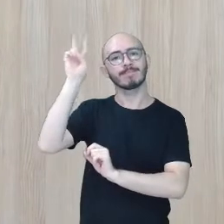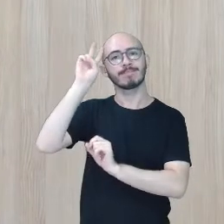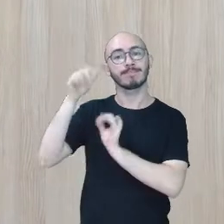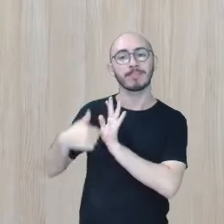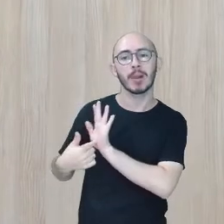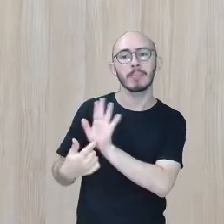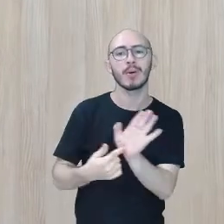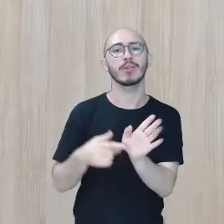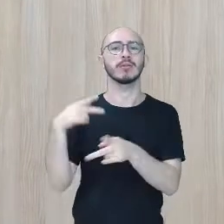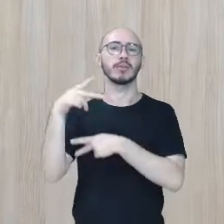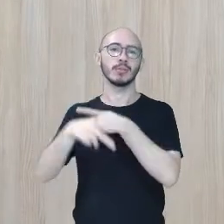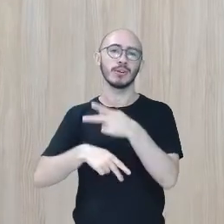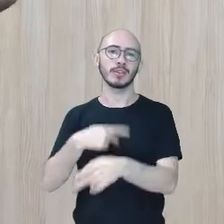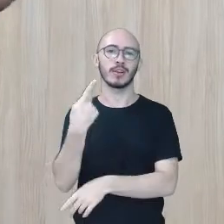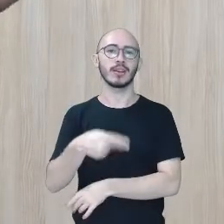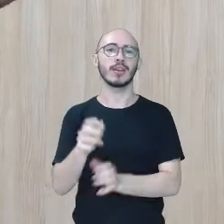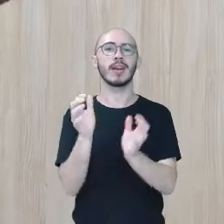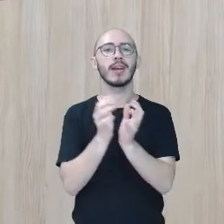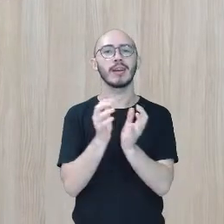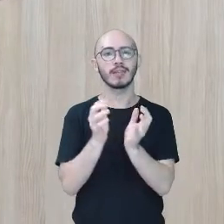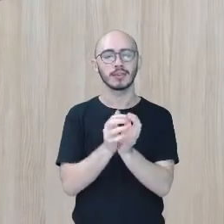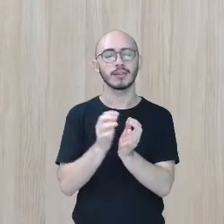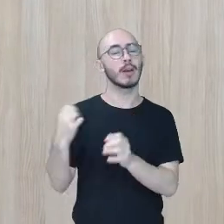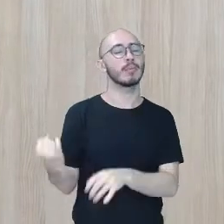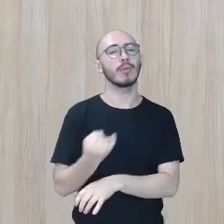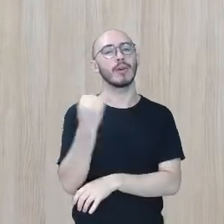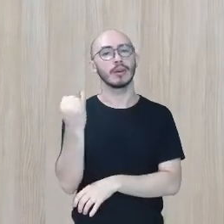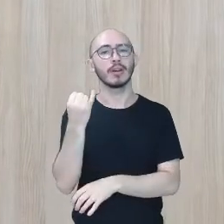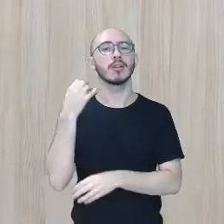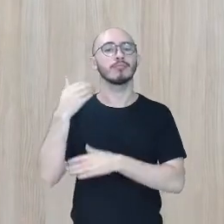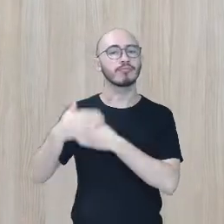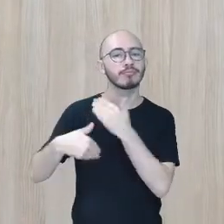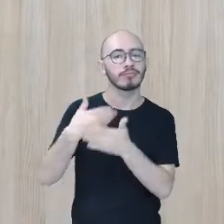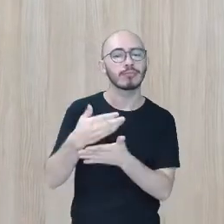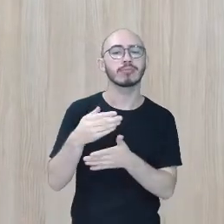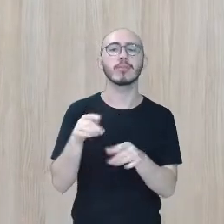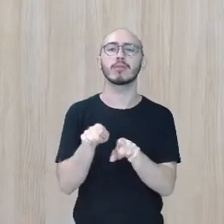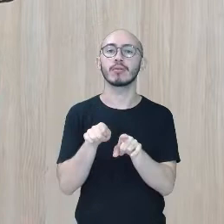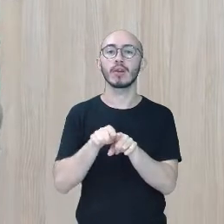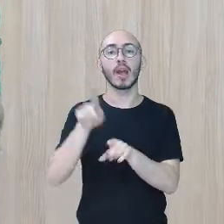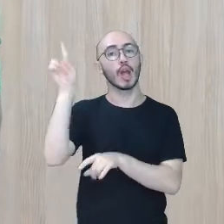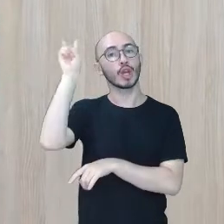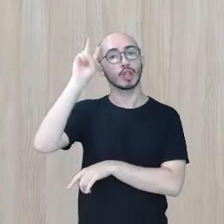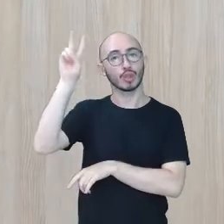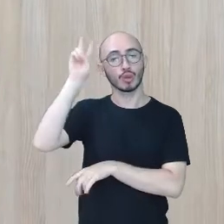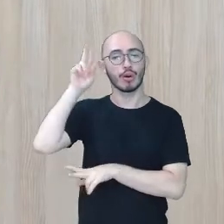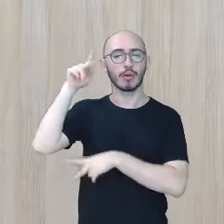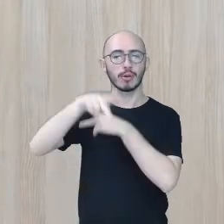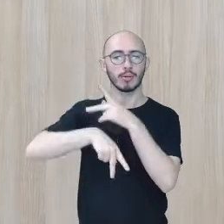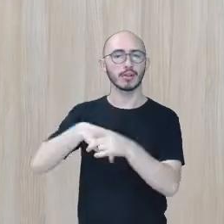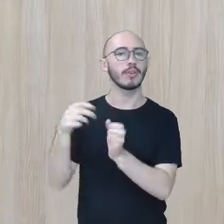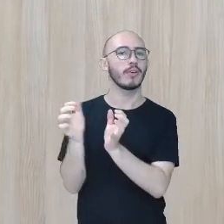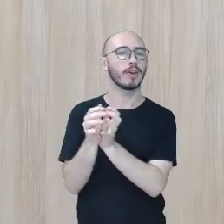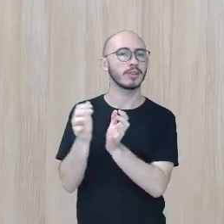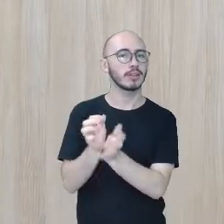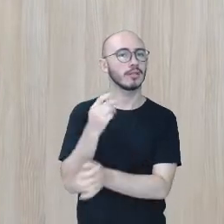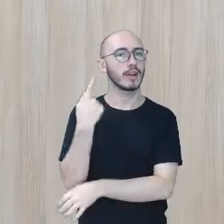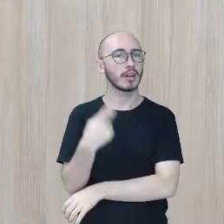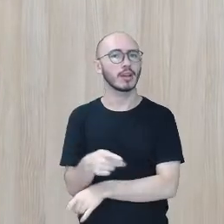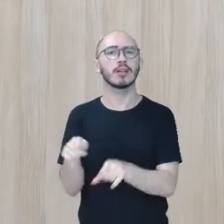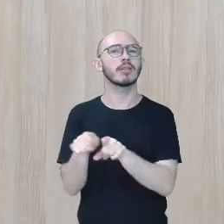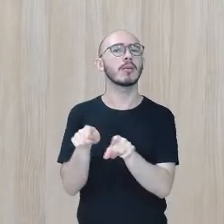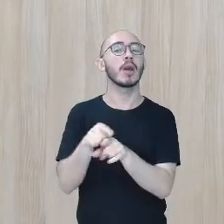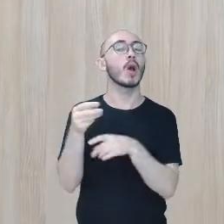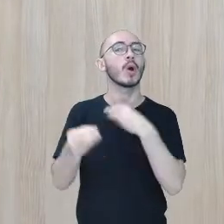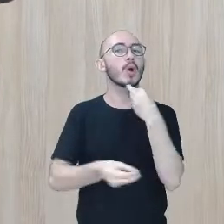população recifense e que são importantes para a construção não somente da história da população recifense, mas do